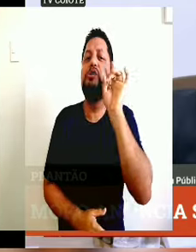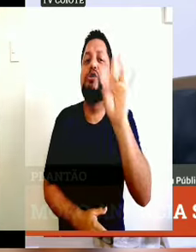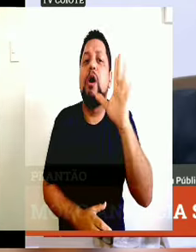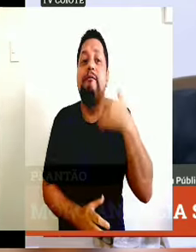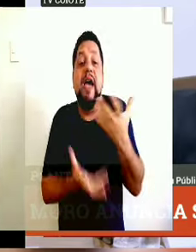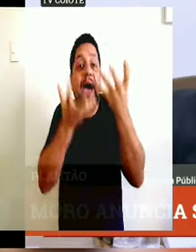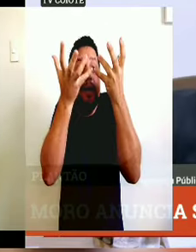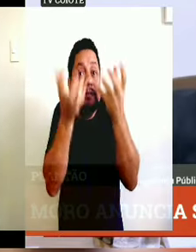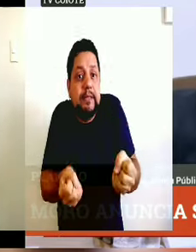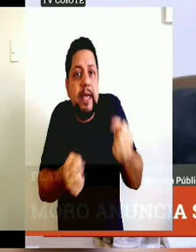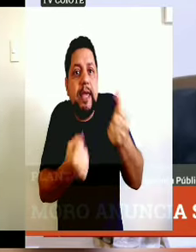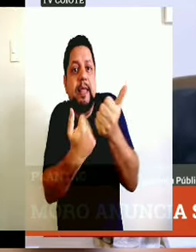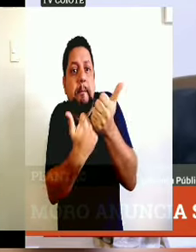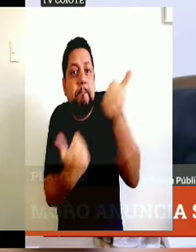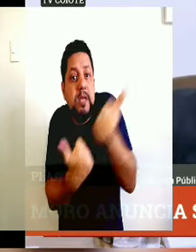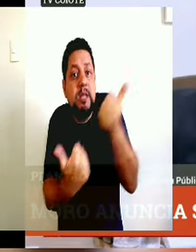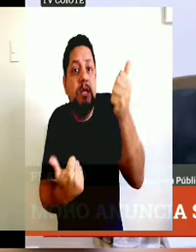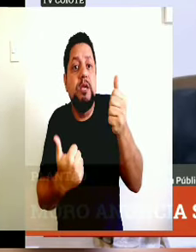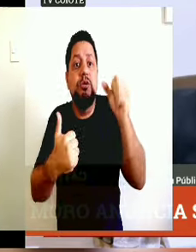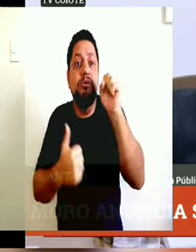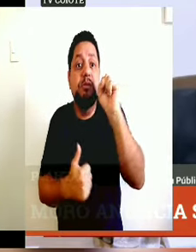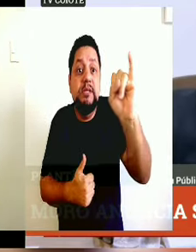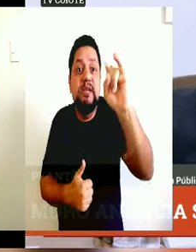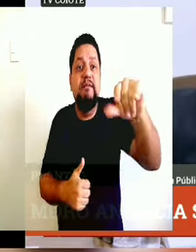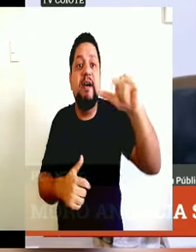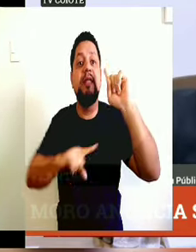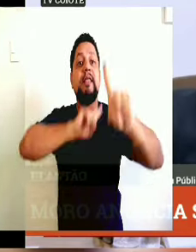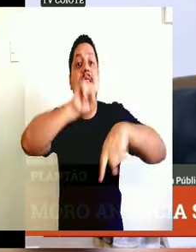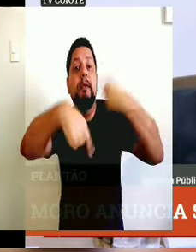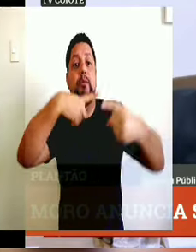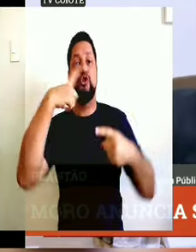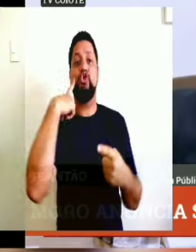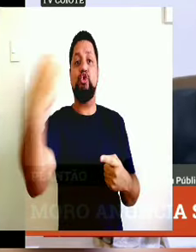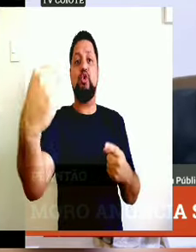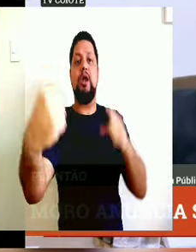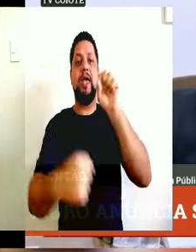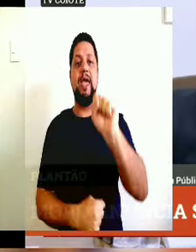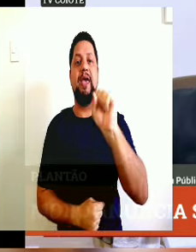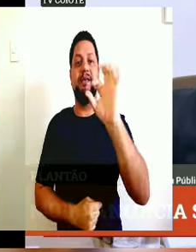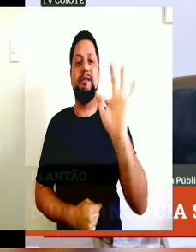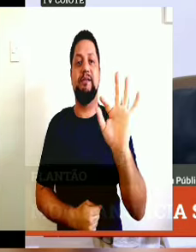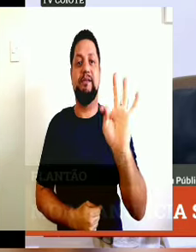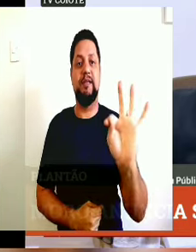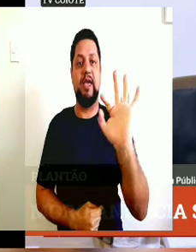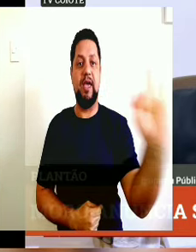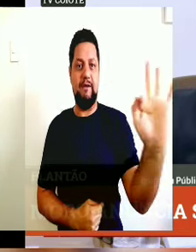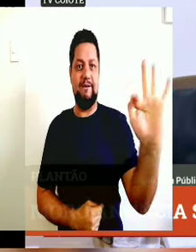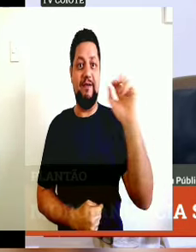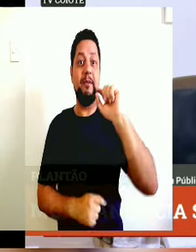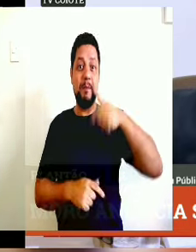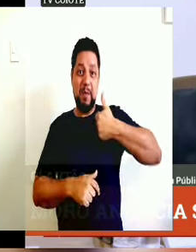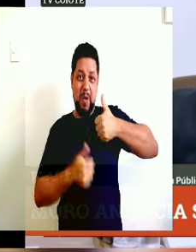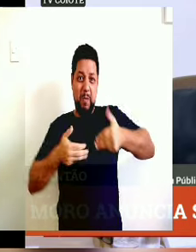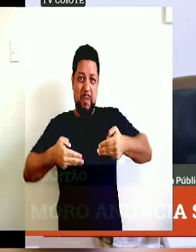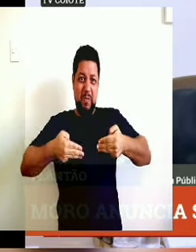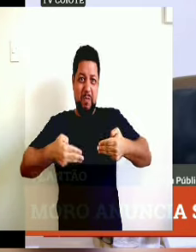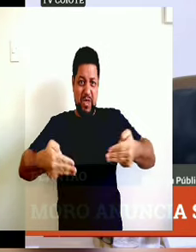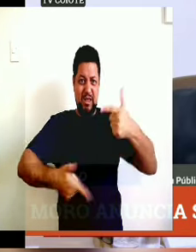o Ministério da Justiça uma nomeação ao Supremo Tribunal Federal. Nunca houve essa condição,